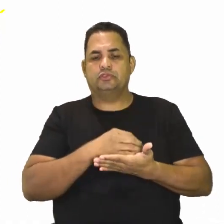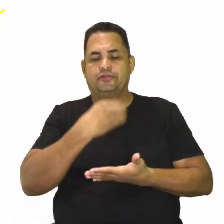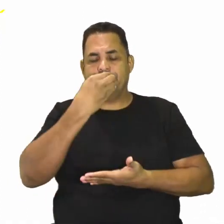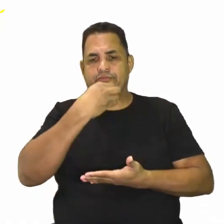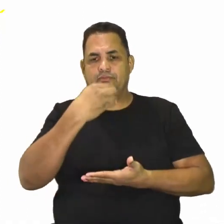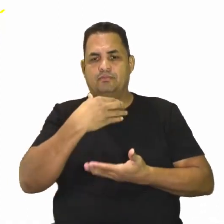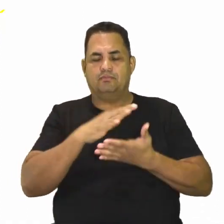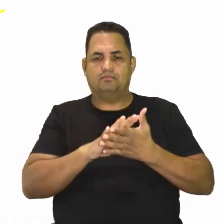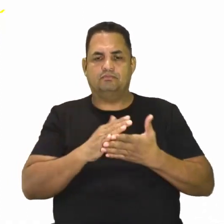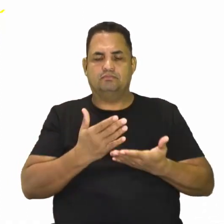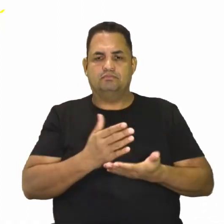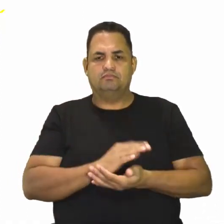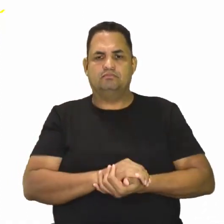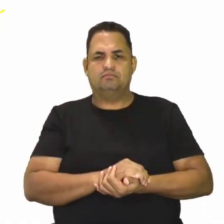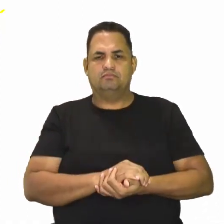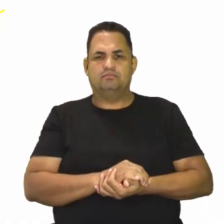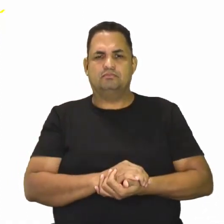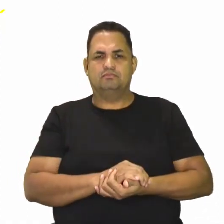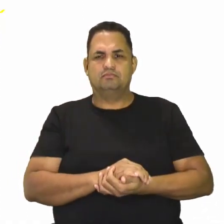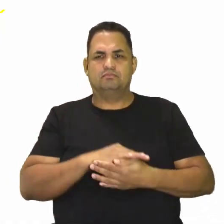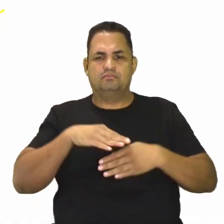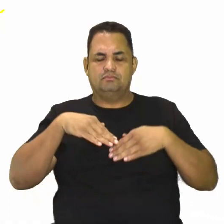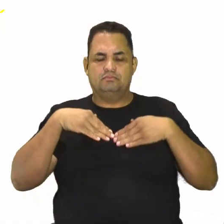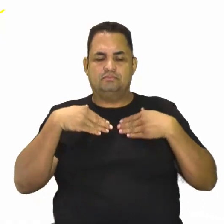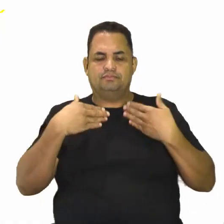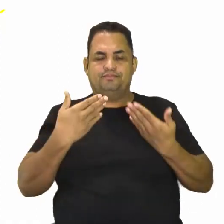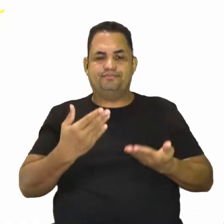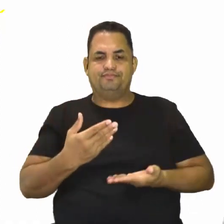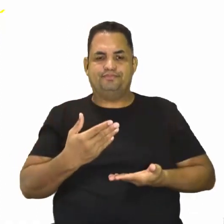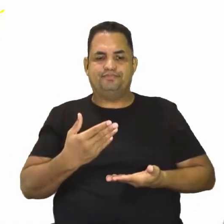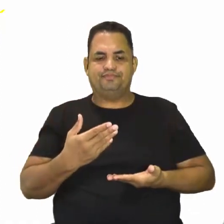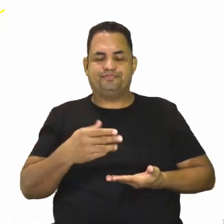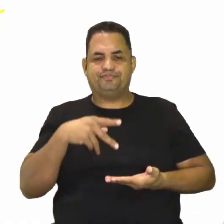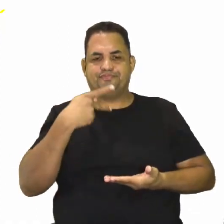isso quando a gente fala sobre